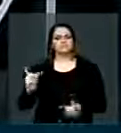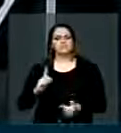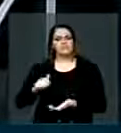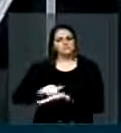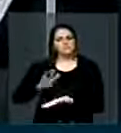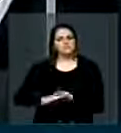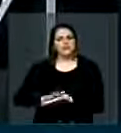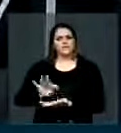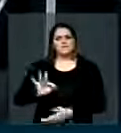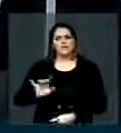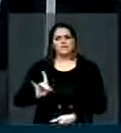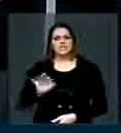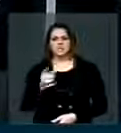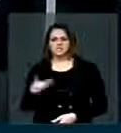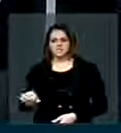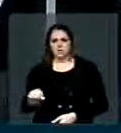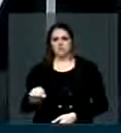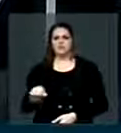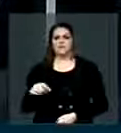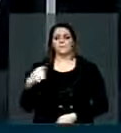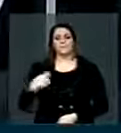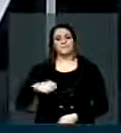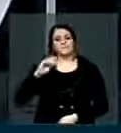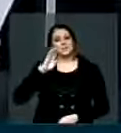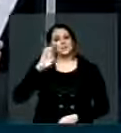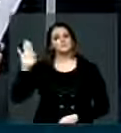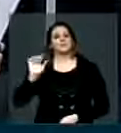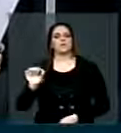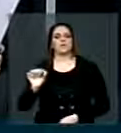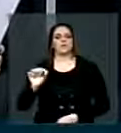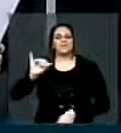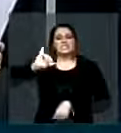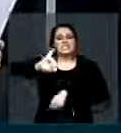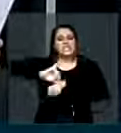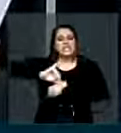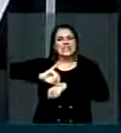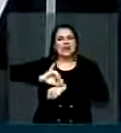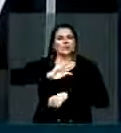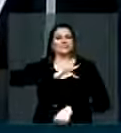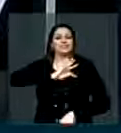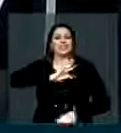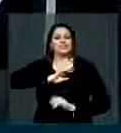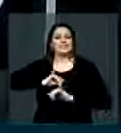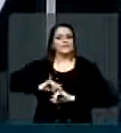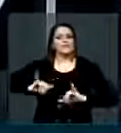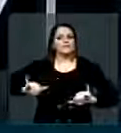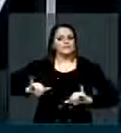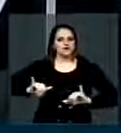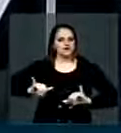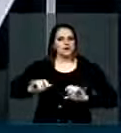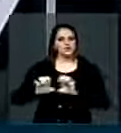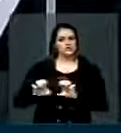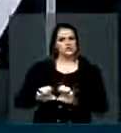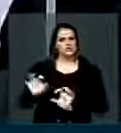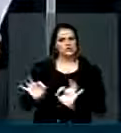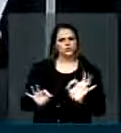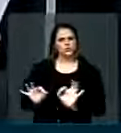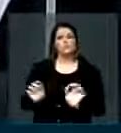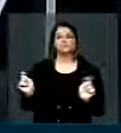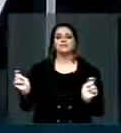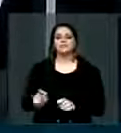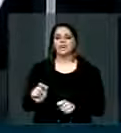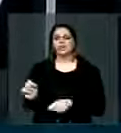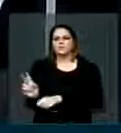suas federações deverão manter central técnica de informações com infraestrutura suficiente para viabilizar